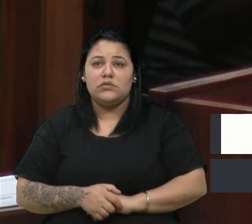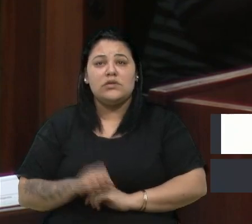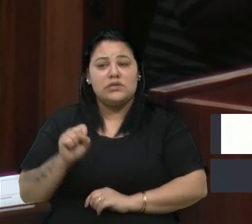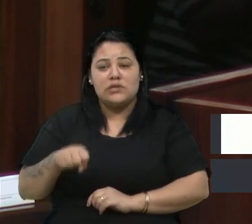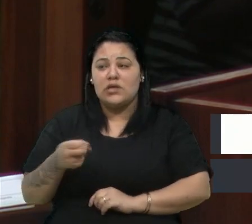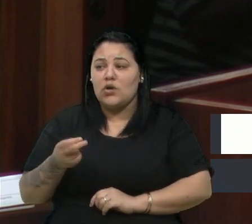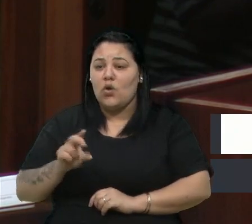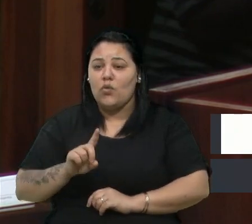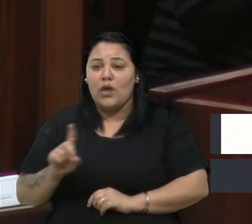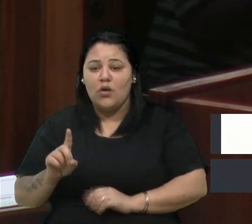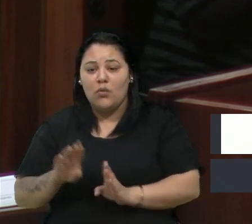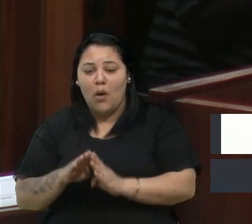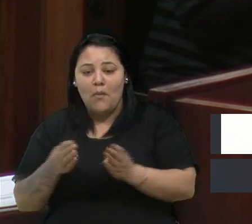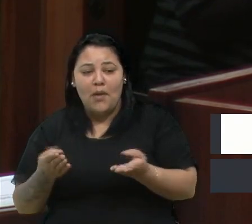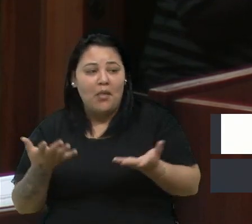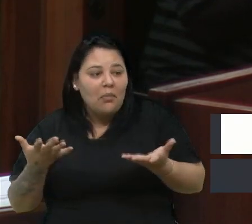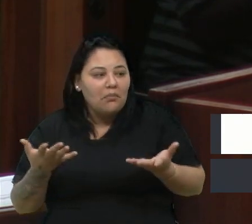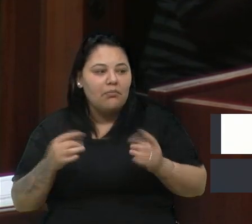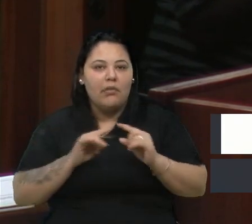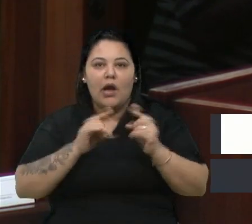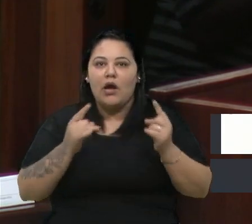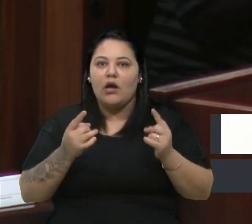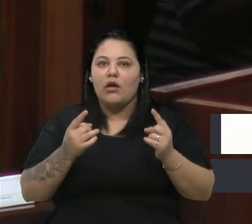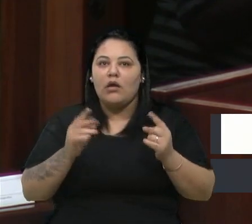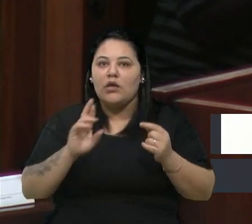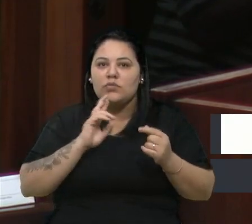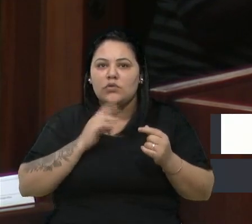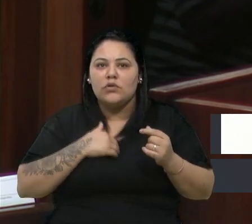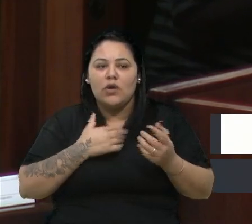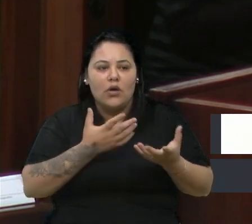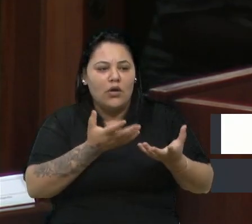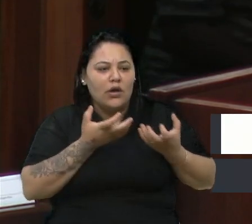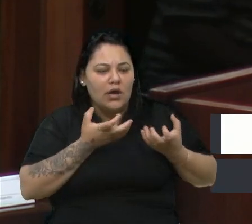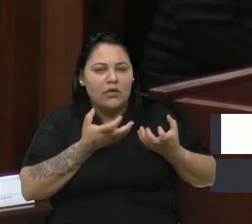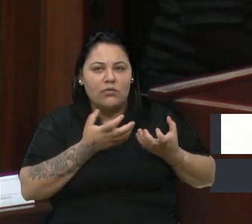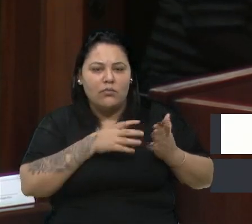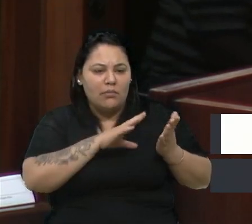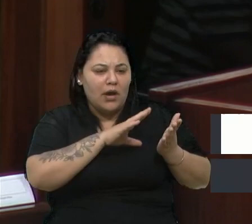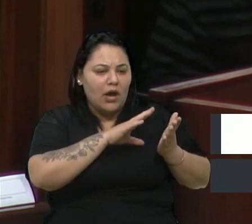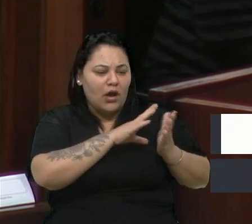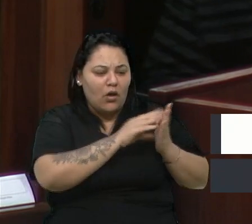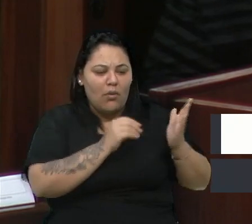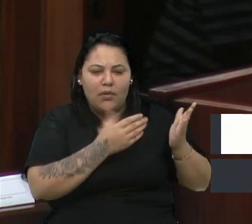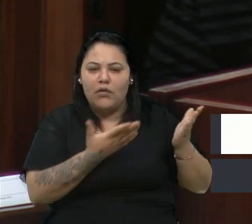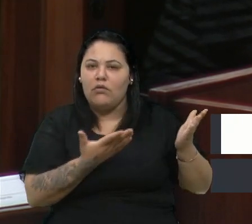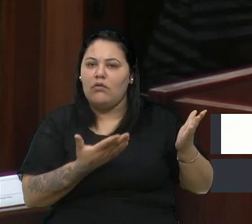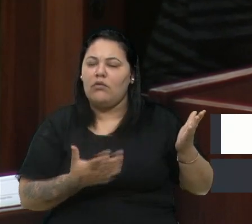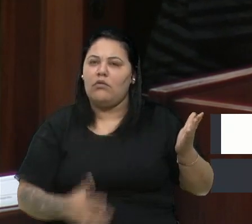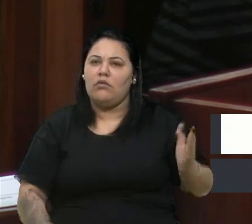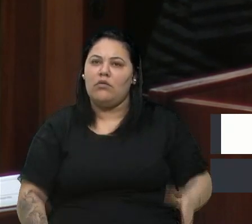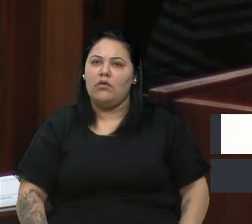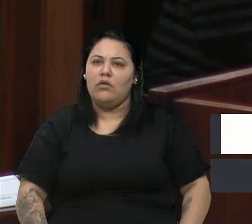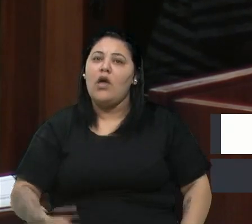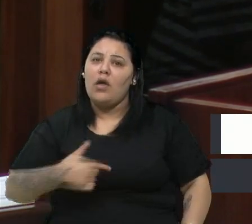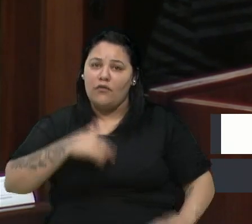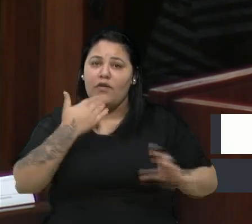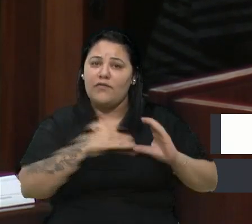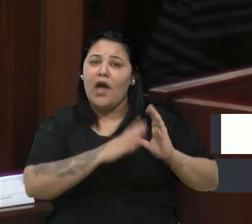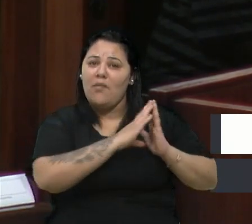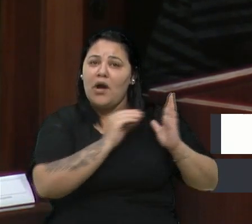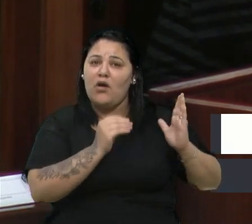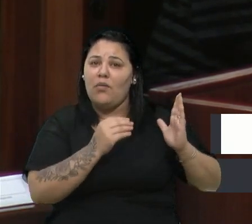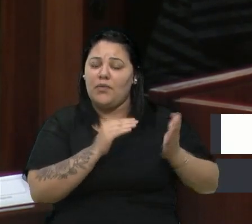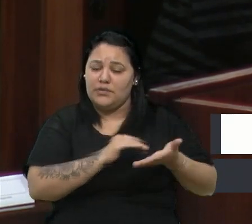como é a Bíblia. Mas ela me disse: manda uma cópia. Eu vou mandar uma cópia. Eu vou mandar uma cópia para a